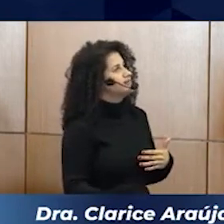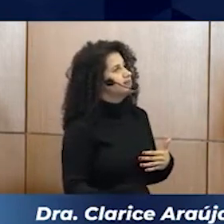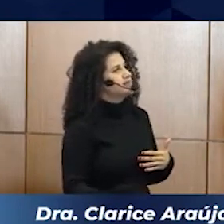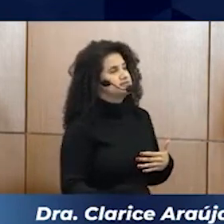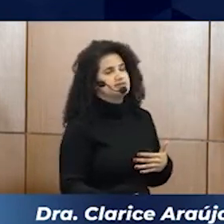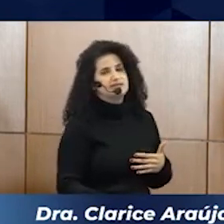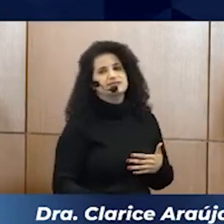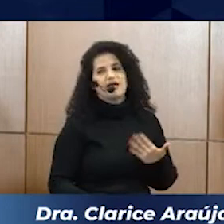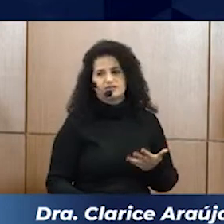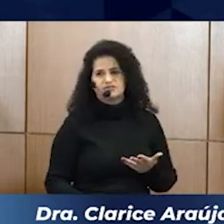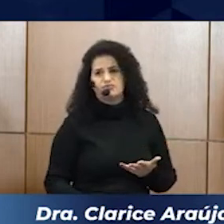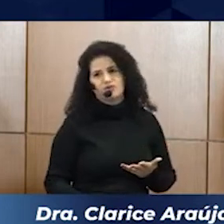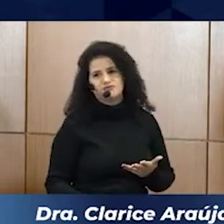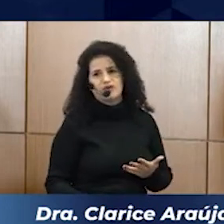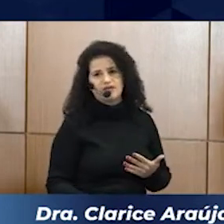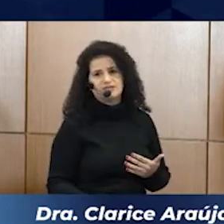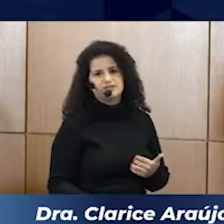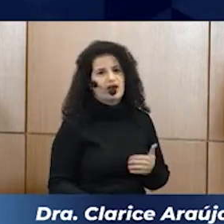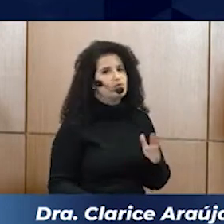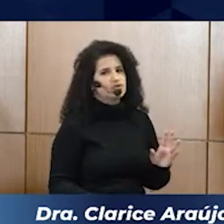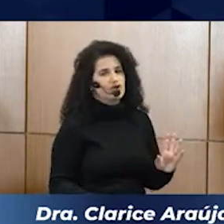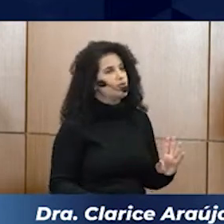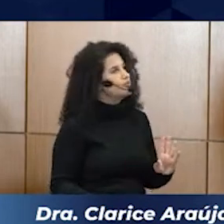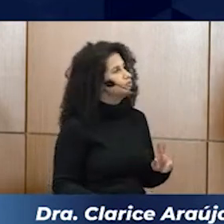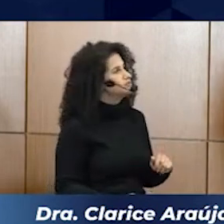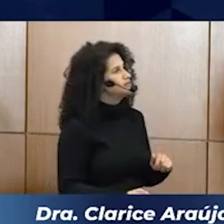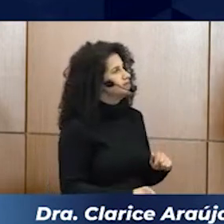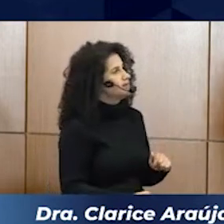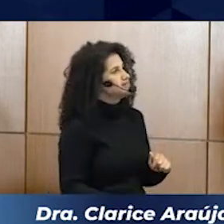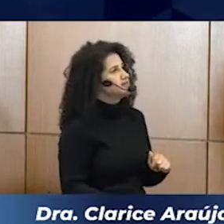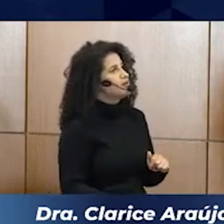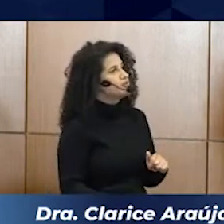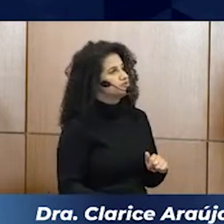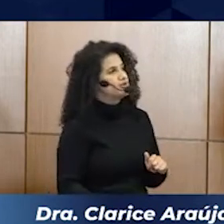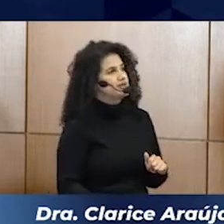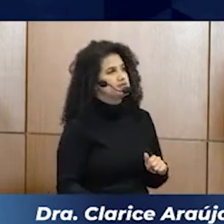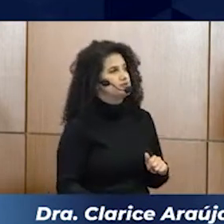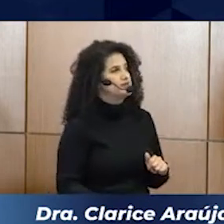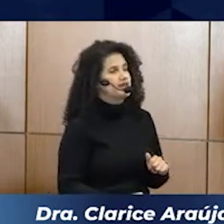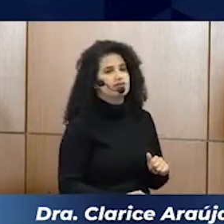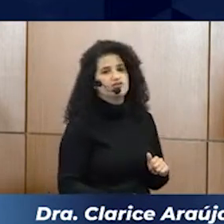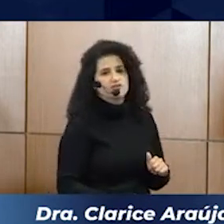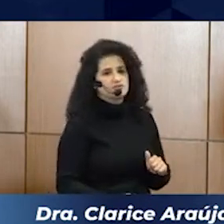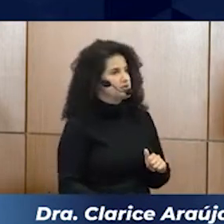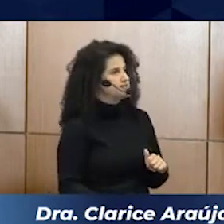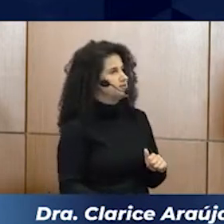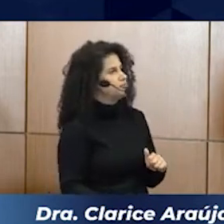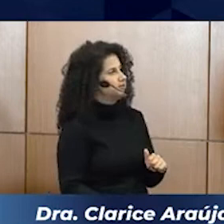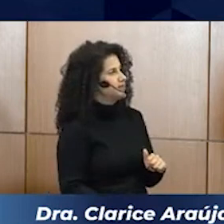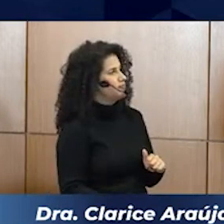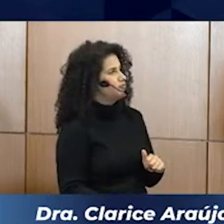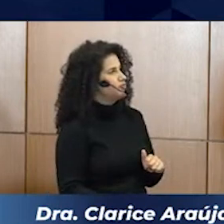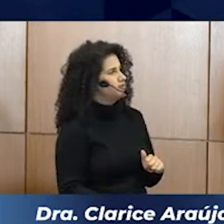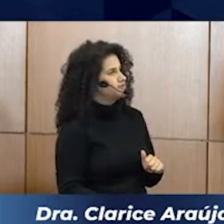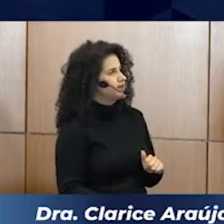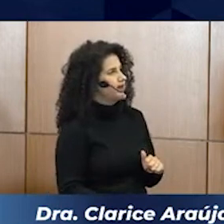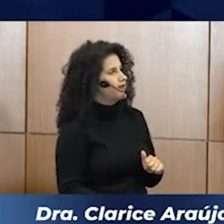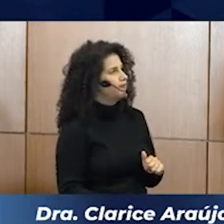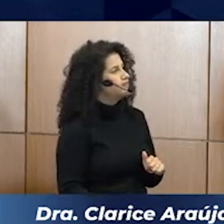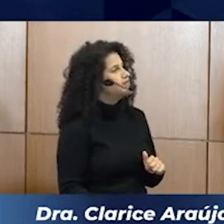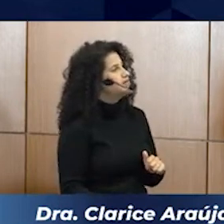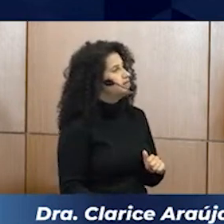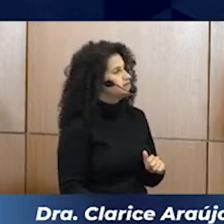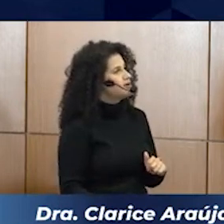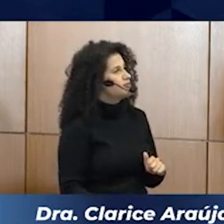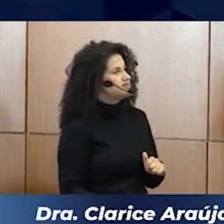pode não atender às necessidades de profissionais da saúde, alguns. Né? Mas tem alguns modelos alternativos, por exemplo, para a terapia